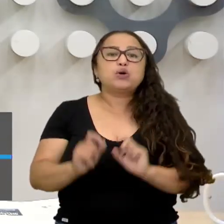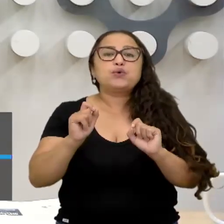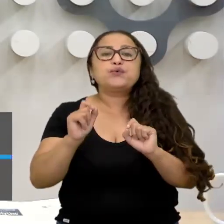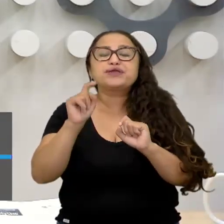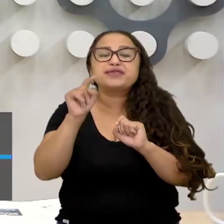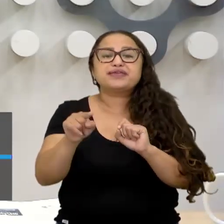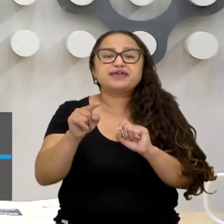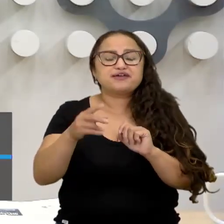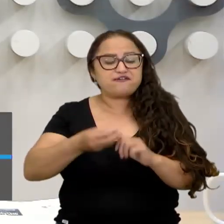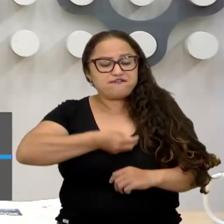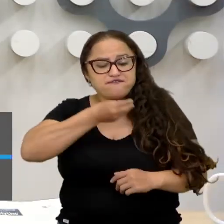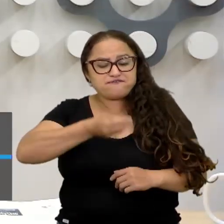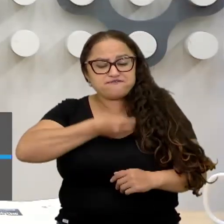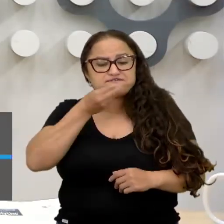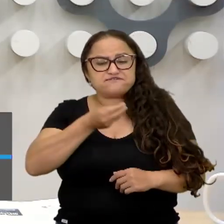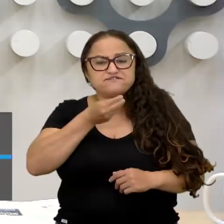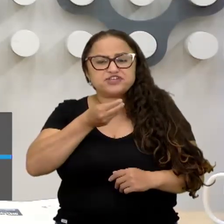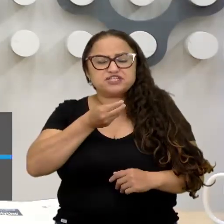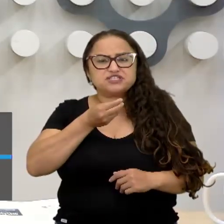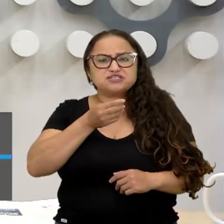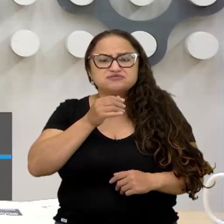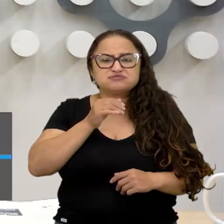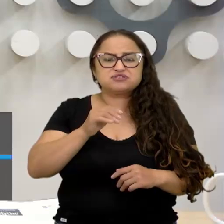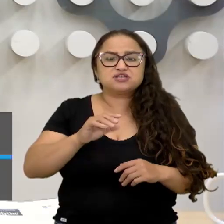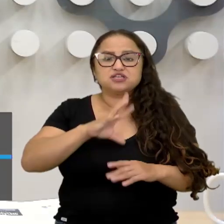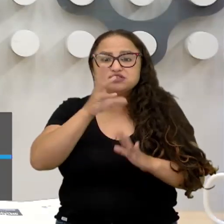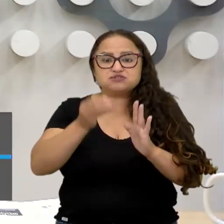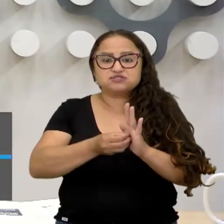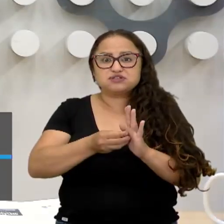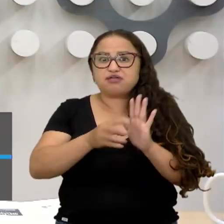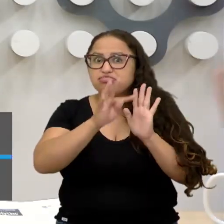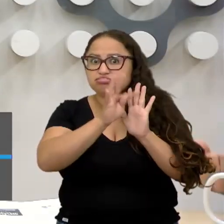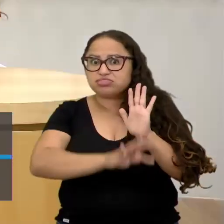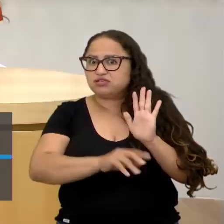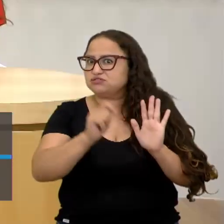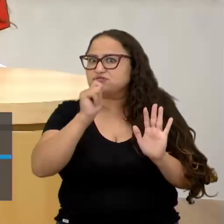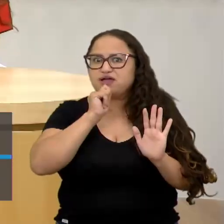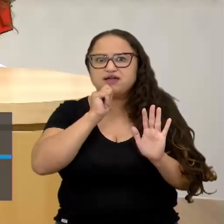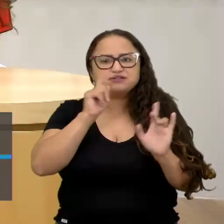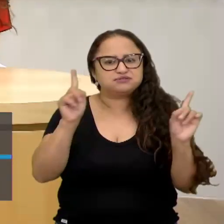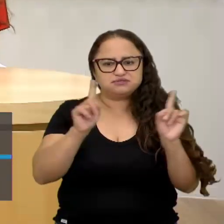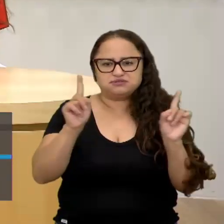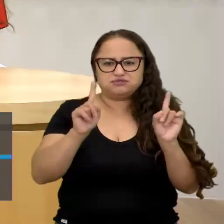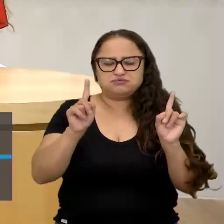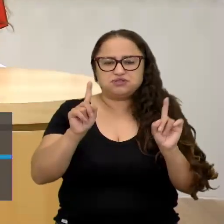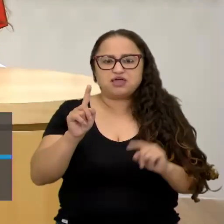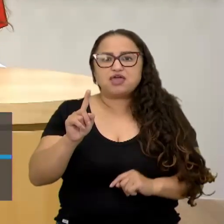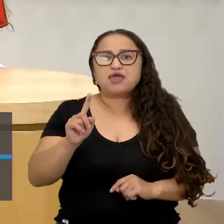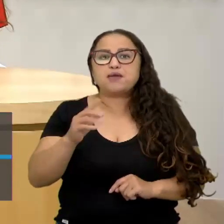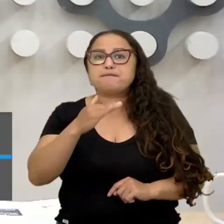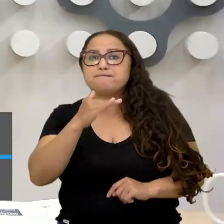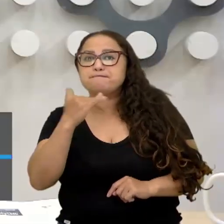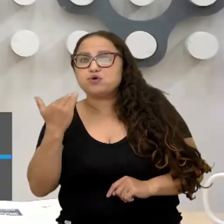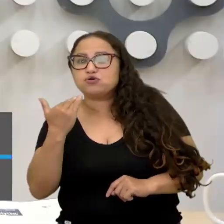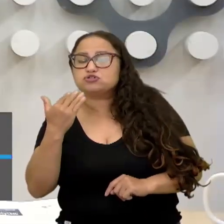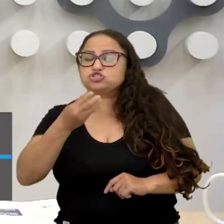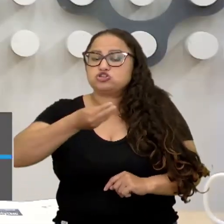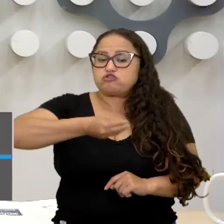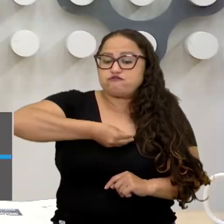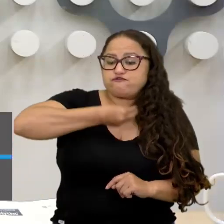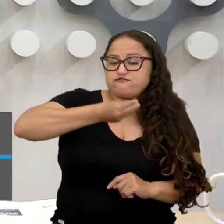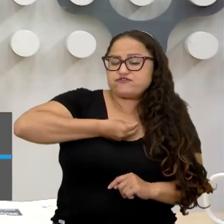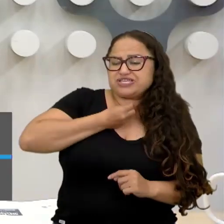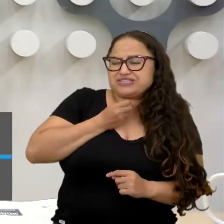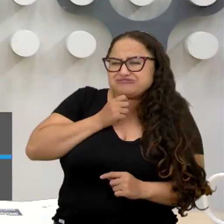vida severina? O que é essa morte severina? Nós estamos aqui há muito tempo falando e nem entramos no texto ainda. Morte e vida, né, Mauro? Exato. Morte e